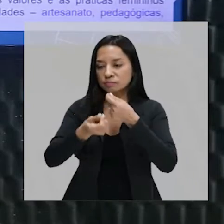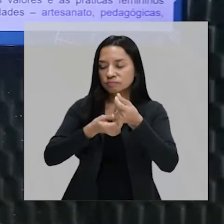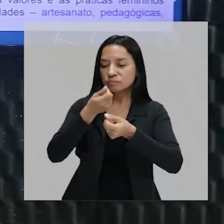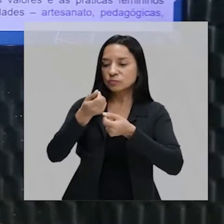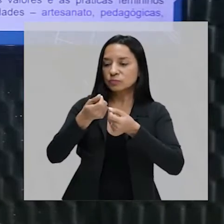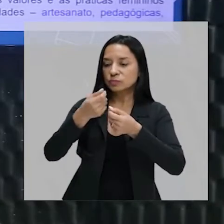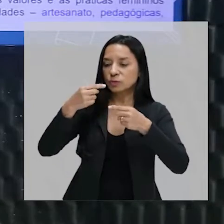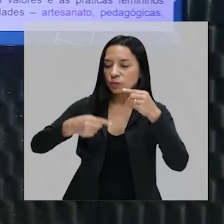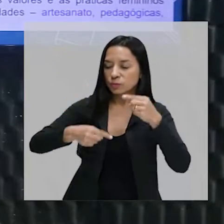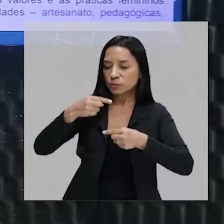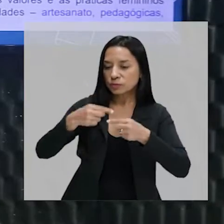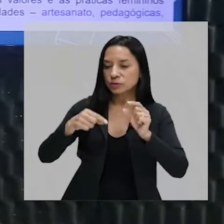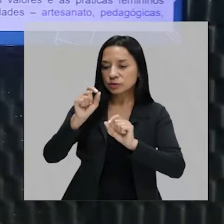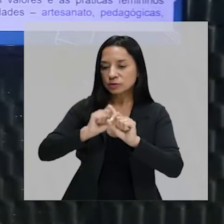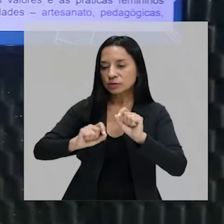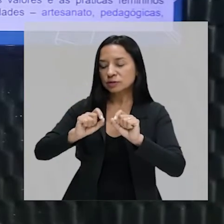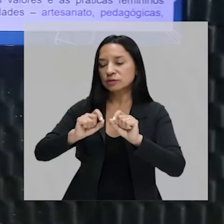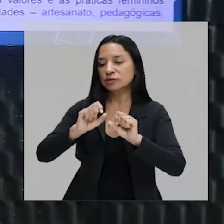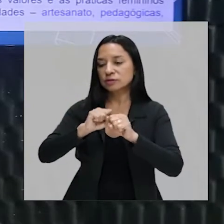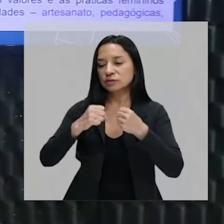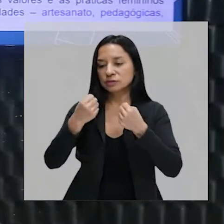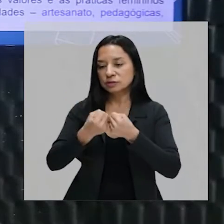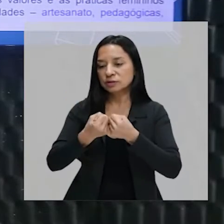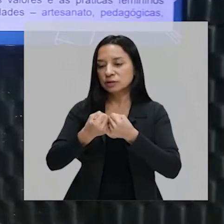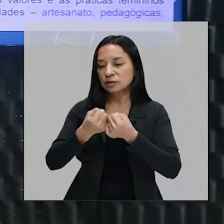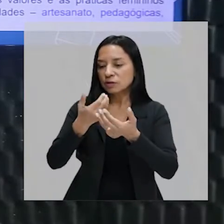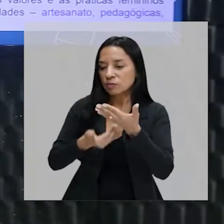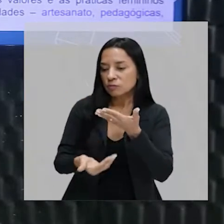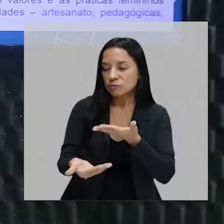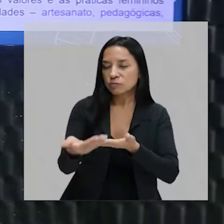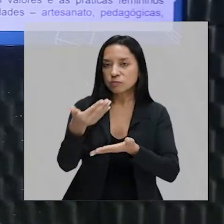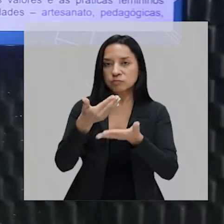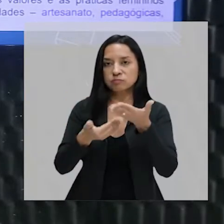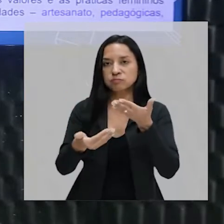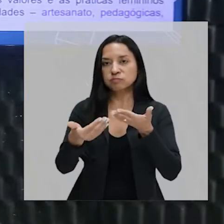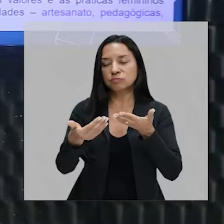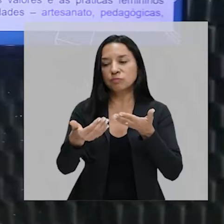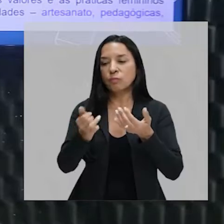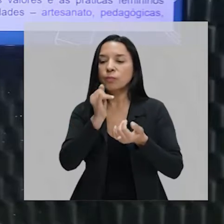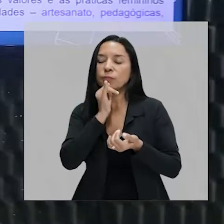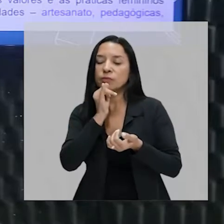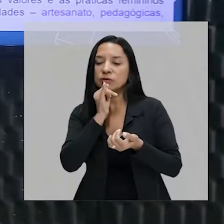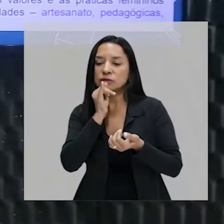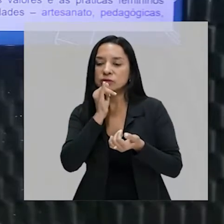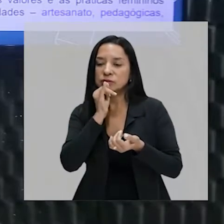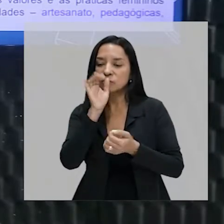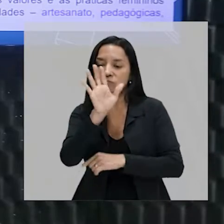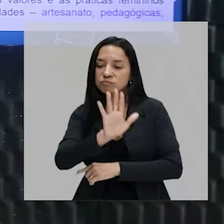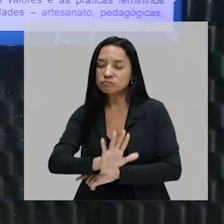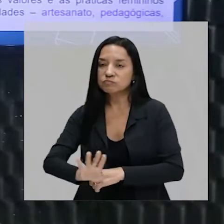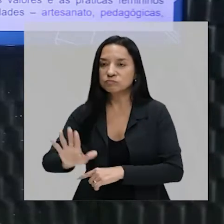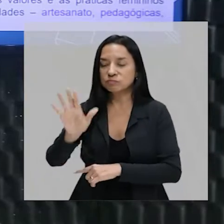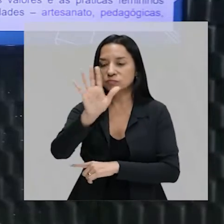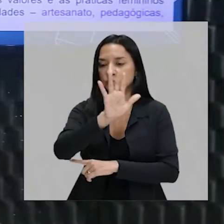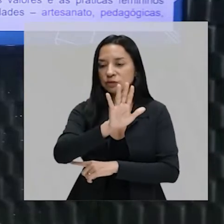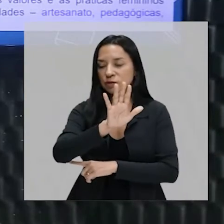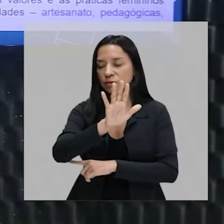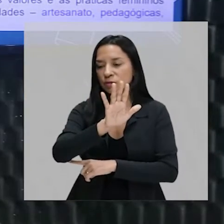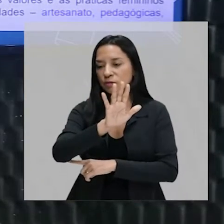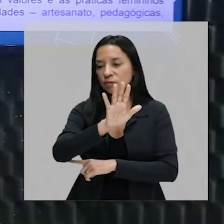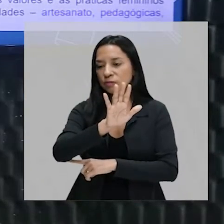e política que essas sociedades vão comungar por exemplo de uma forma genérica